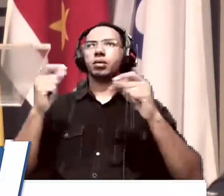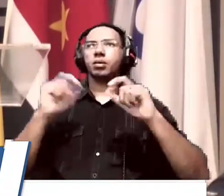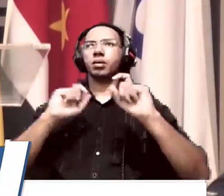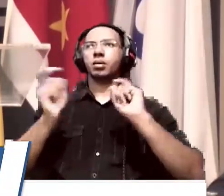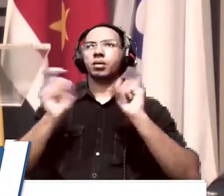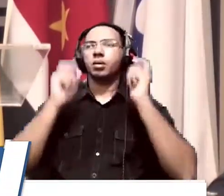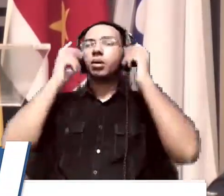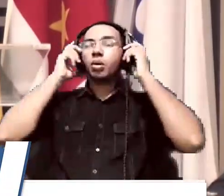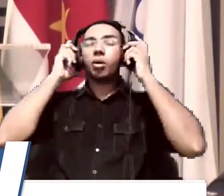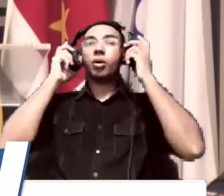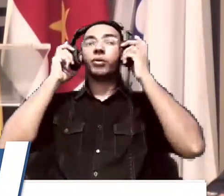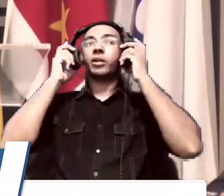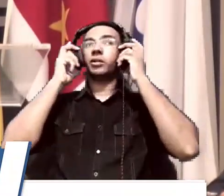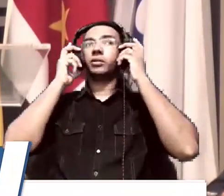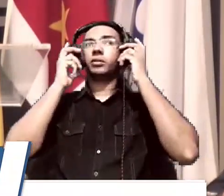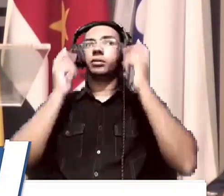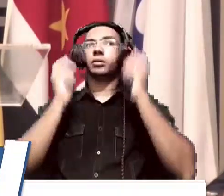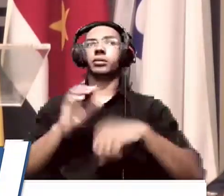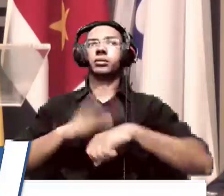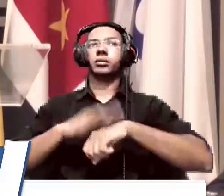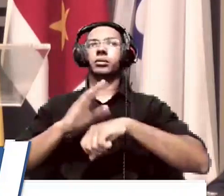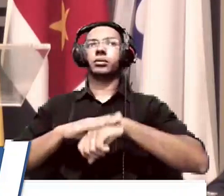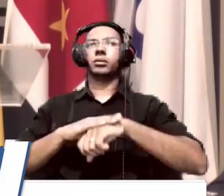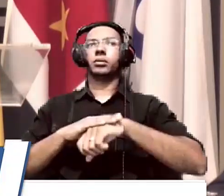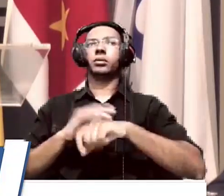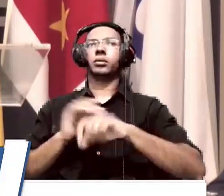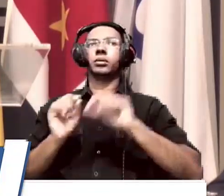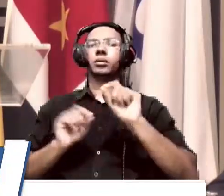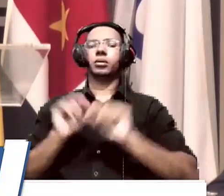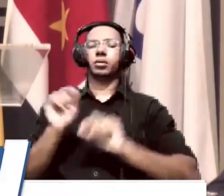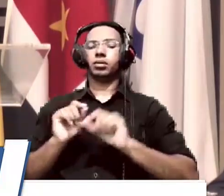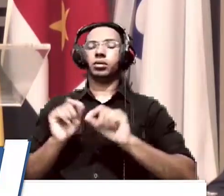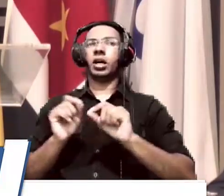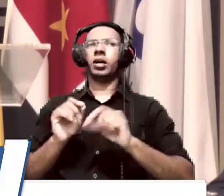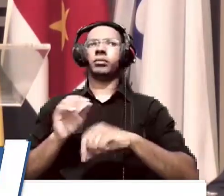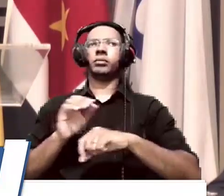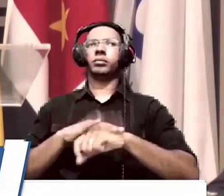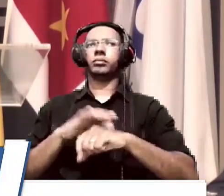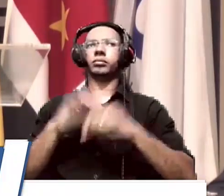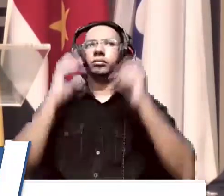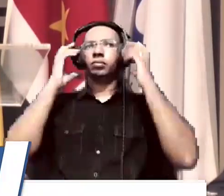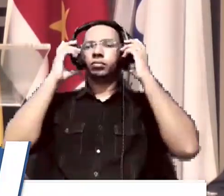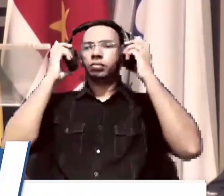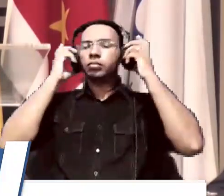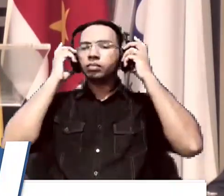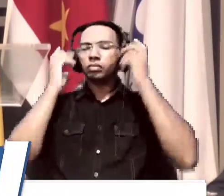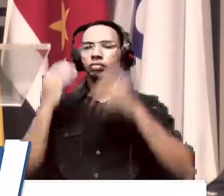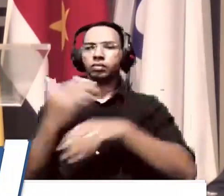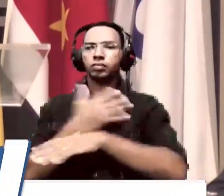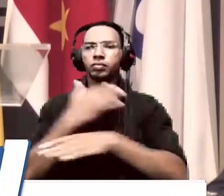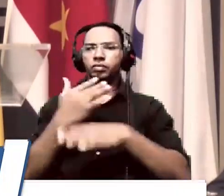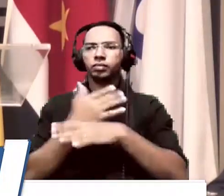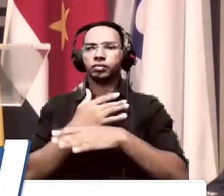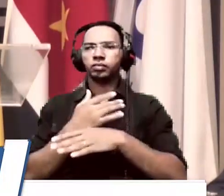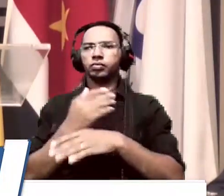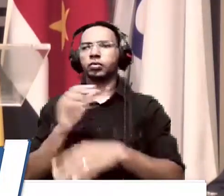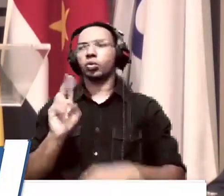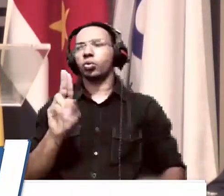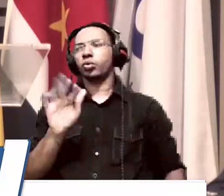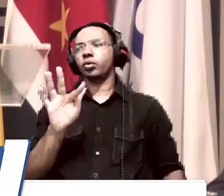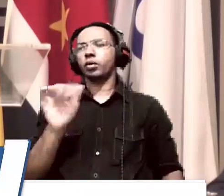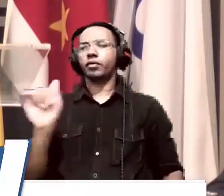além dos estudantes. A gente está aqui para trazer a reivindicação de nós, que não conseguimos acessar essa cidade. A Unifran e a Unesp são